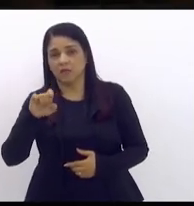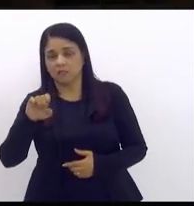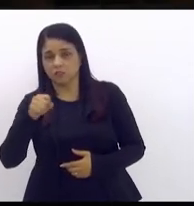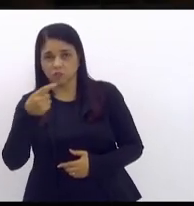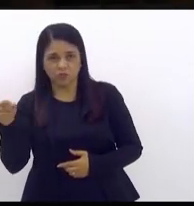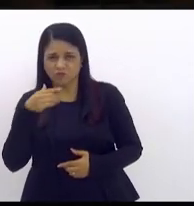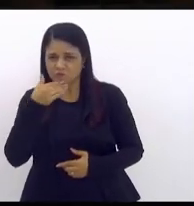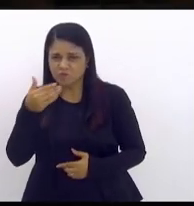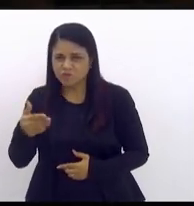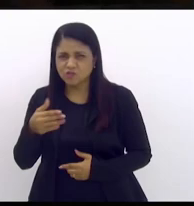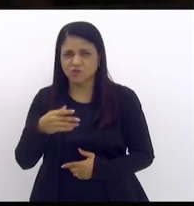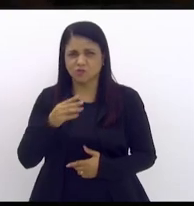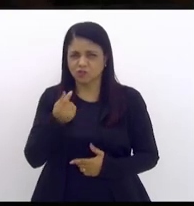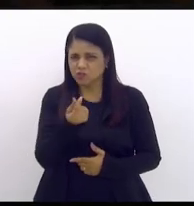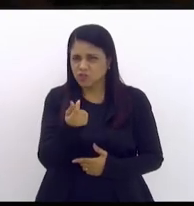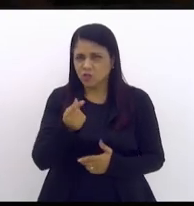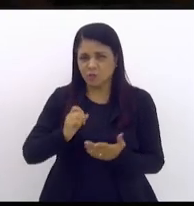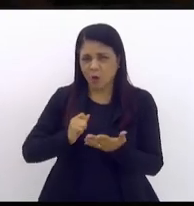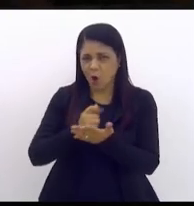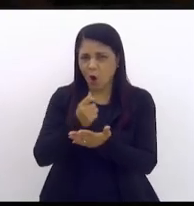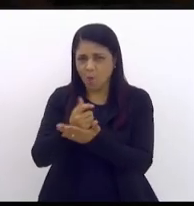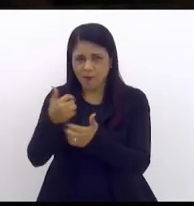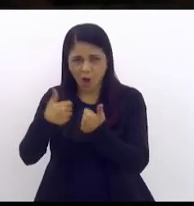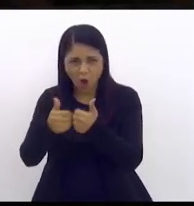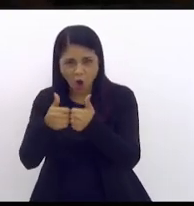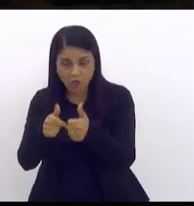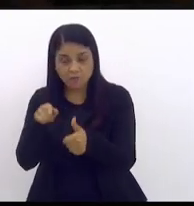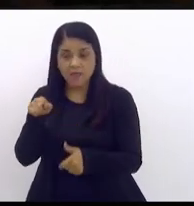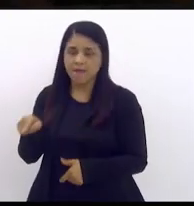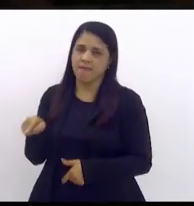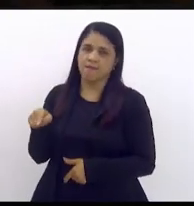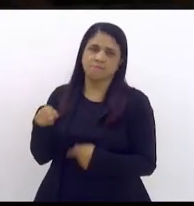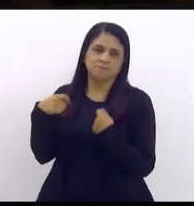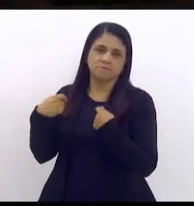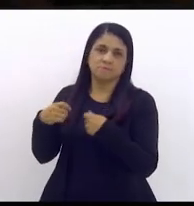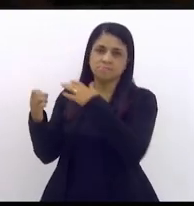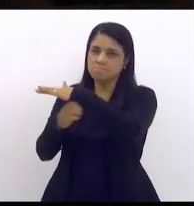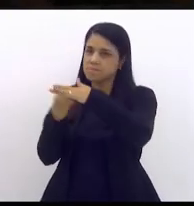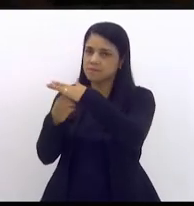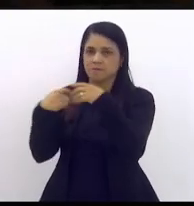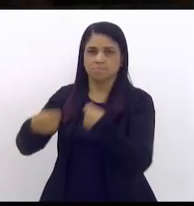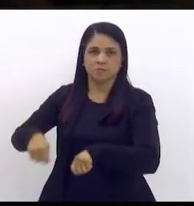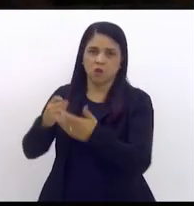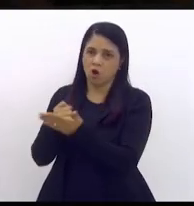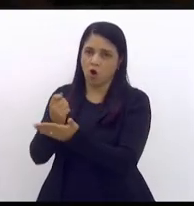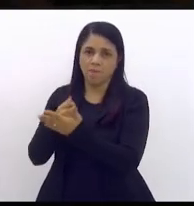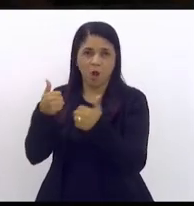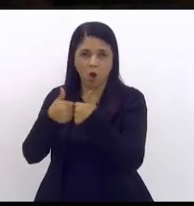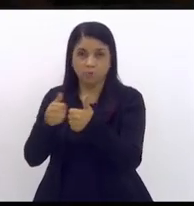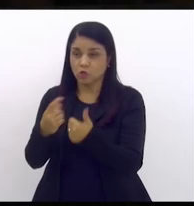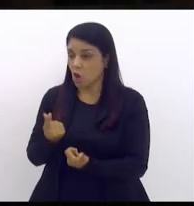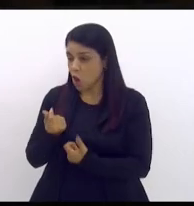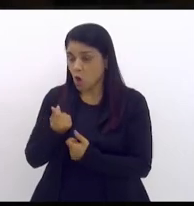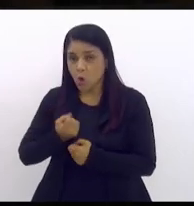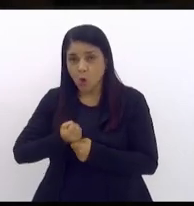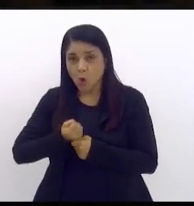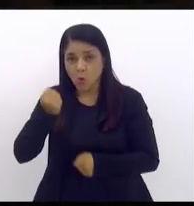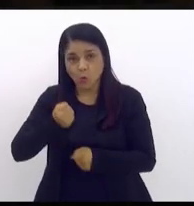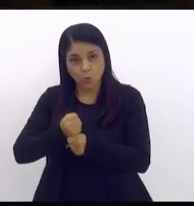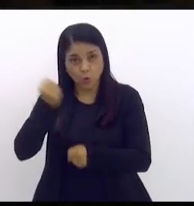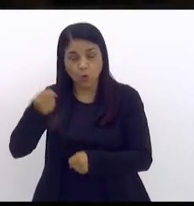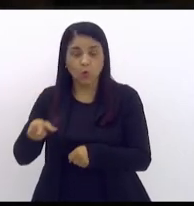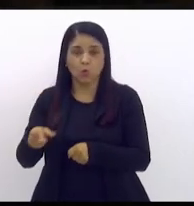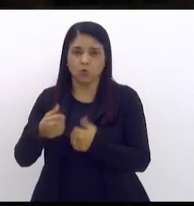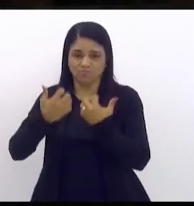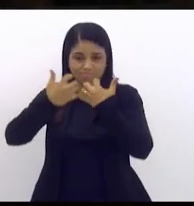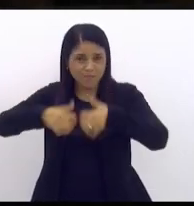de ônibus. Quem tem que comprar frota são os empresários, que lucram muito com a tarifa alta de Petrópolis, que é uma das